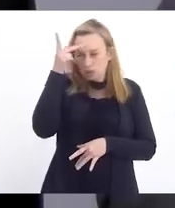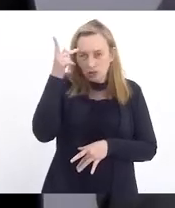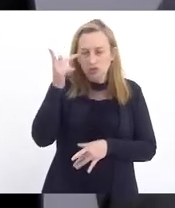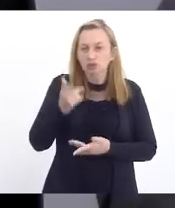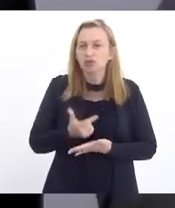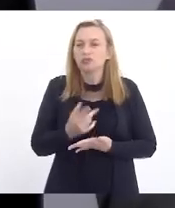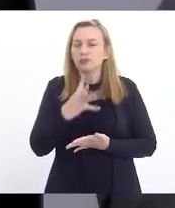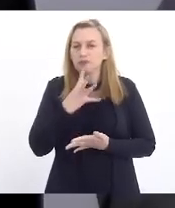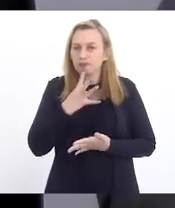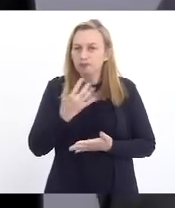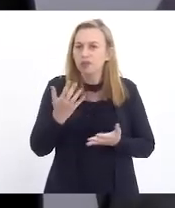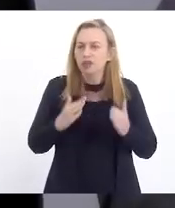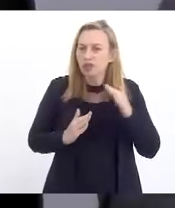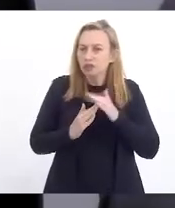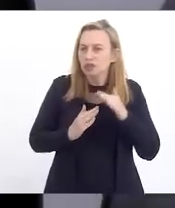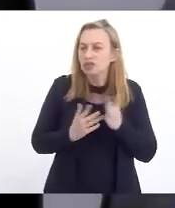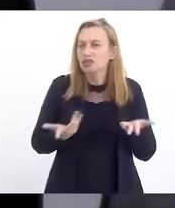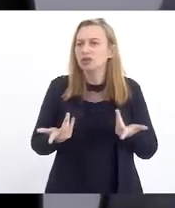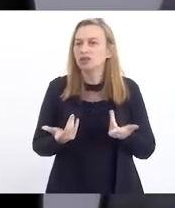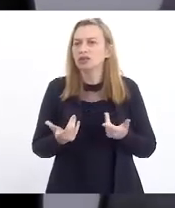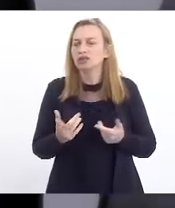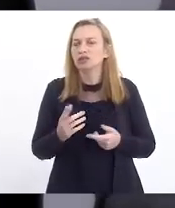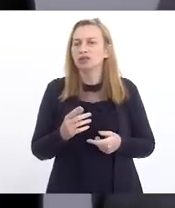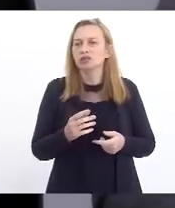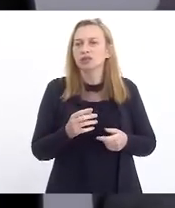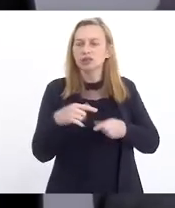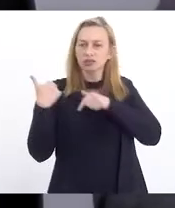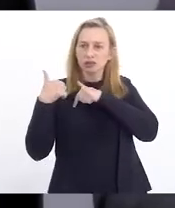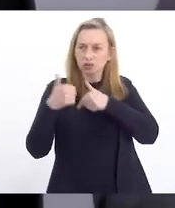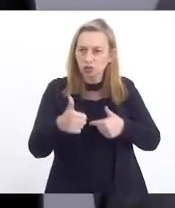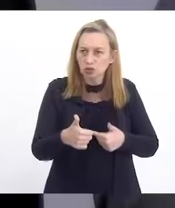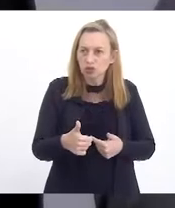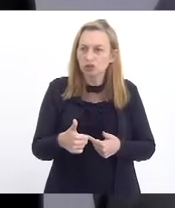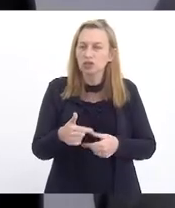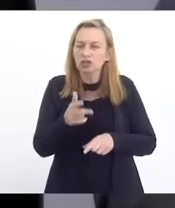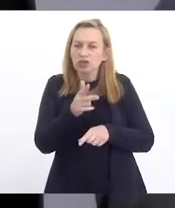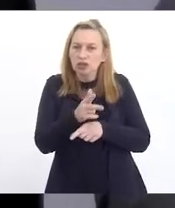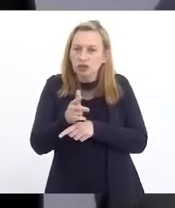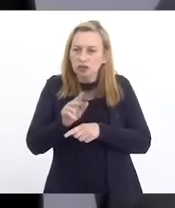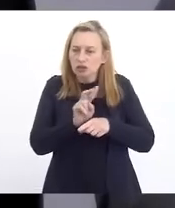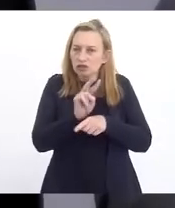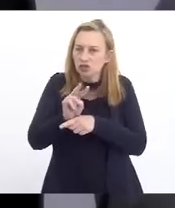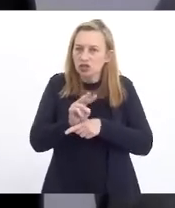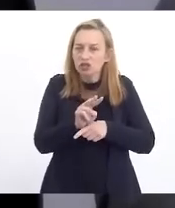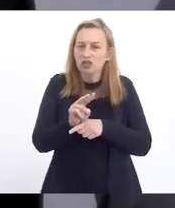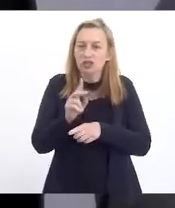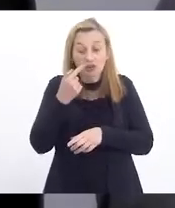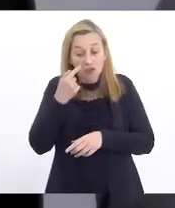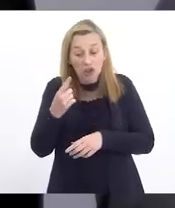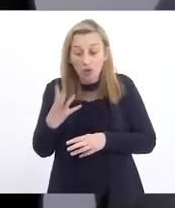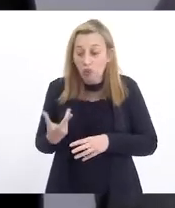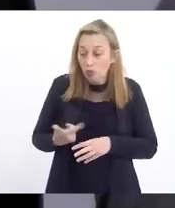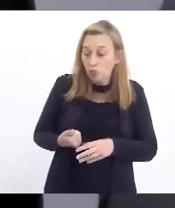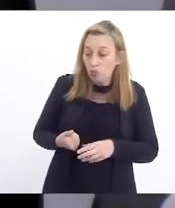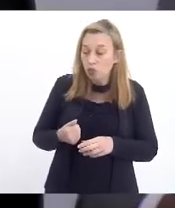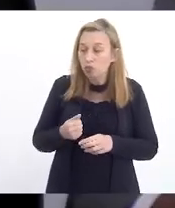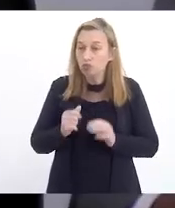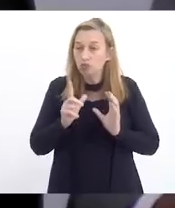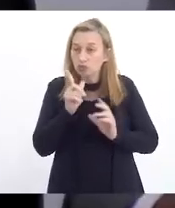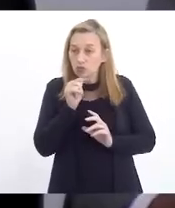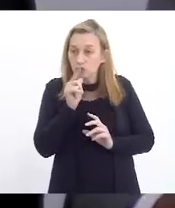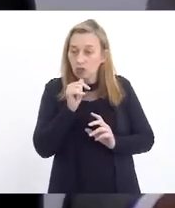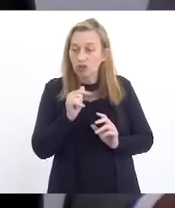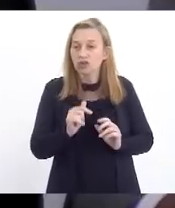justamente reconhecendo as limitações da abordagem tradicional, né, das vigilâncias em qualidade da água para um pronto alerta para a